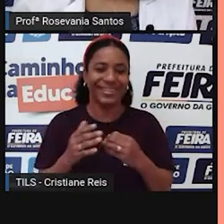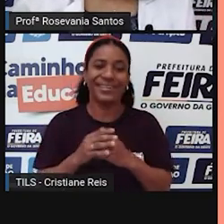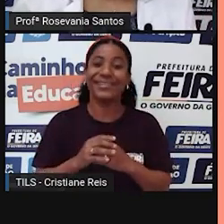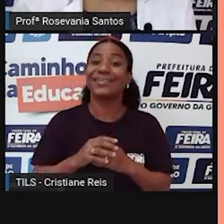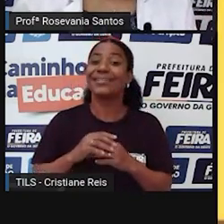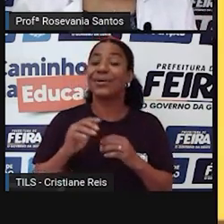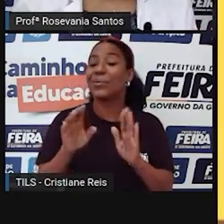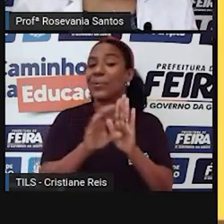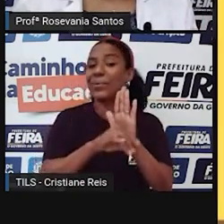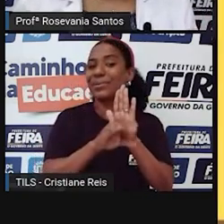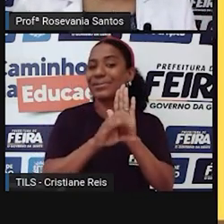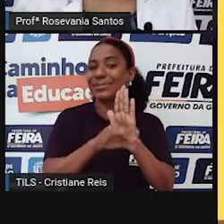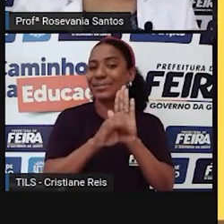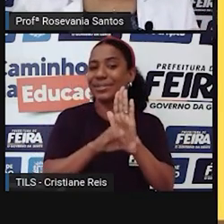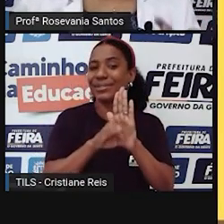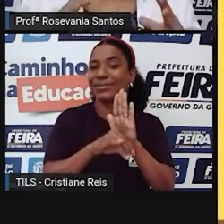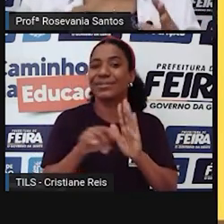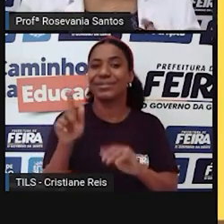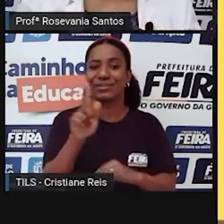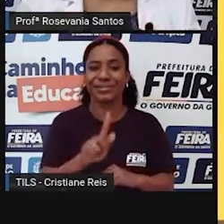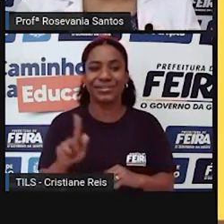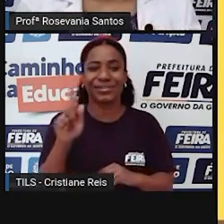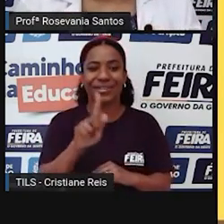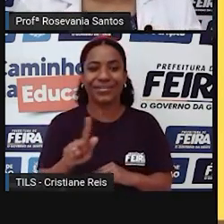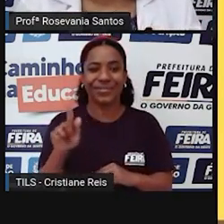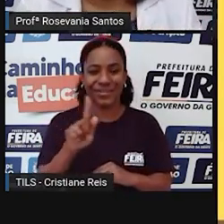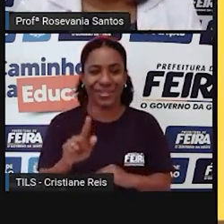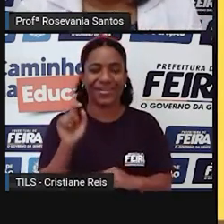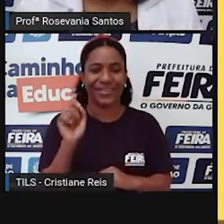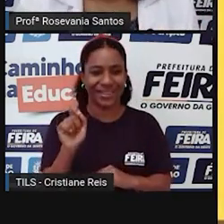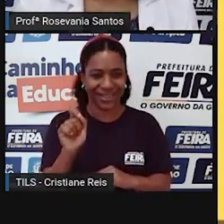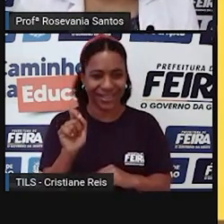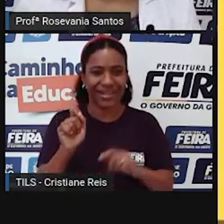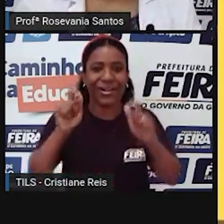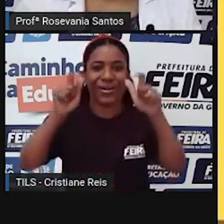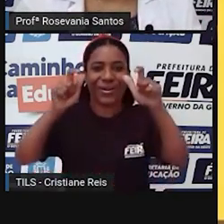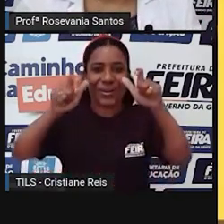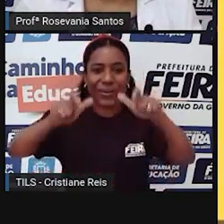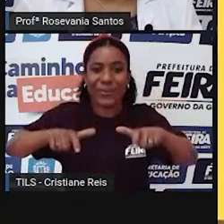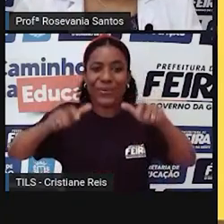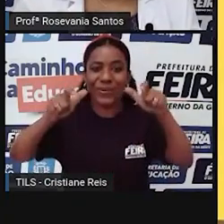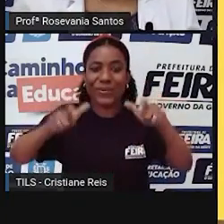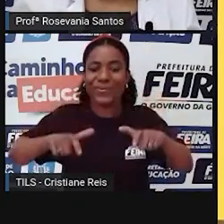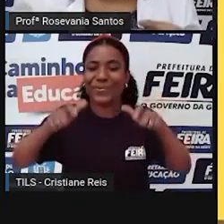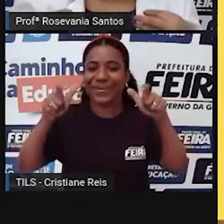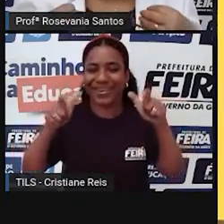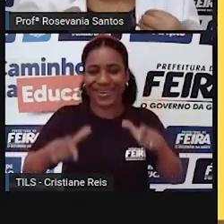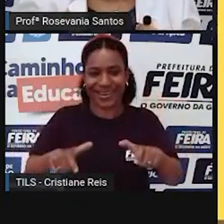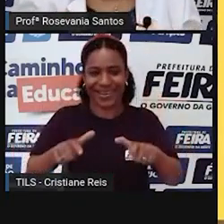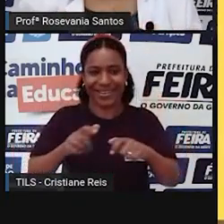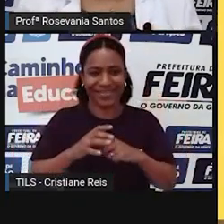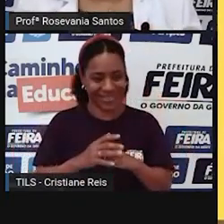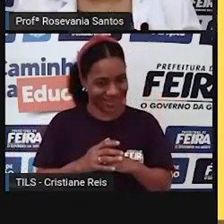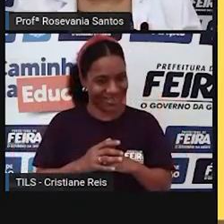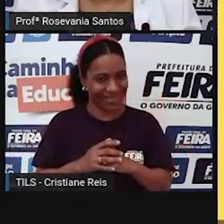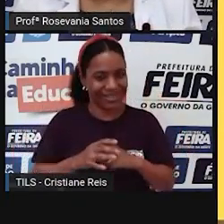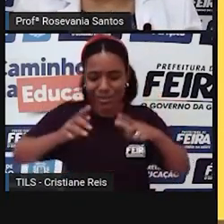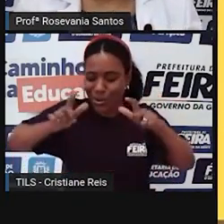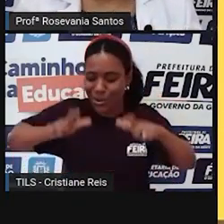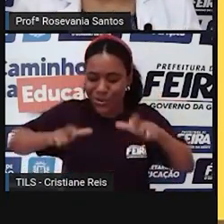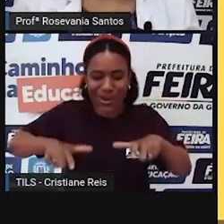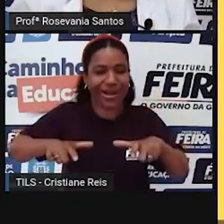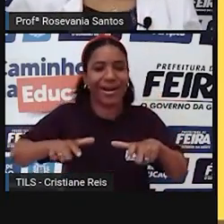outro conceito da geografia, que é o lugar. Esse é o conceito mais particular